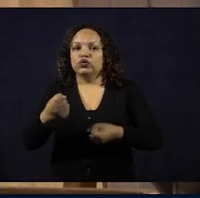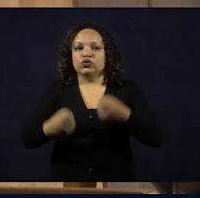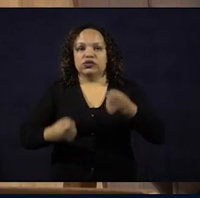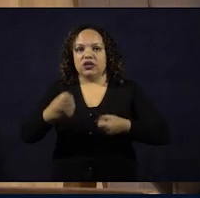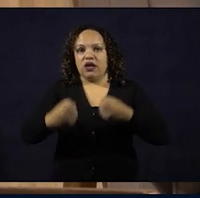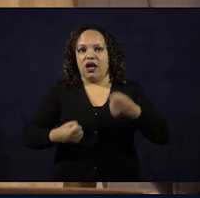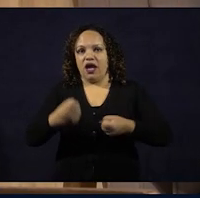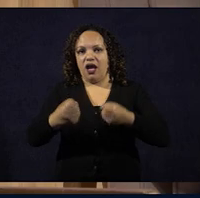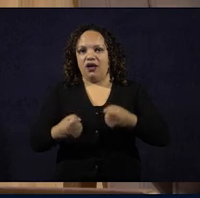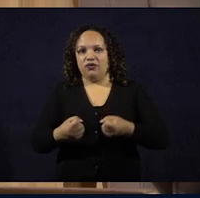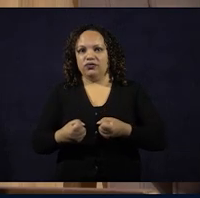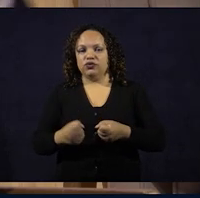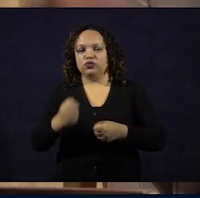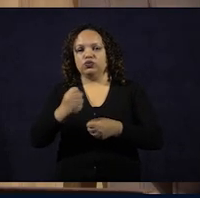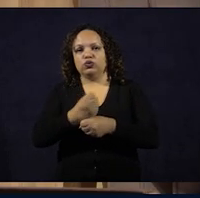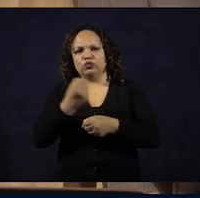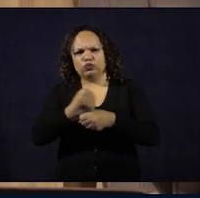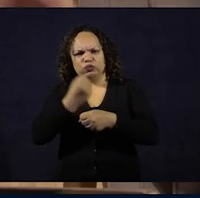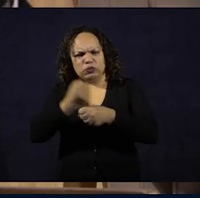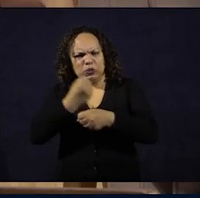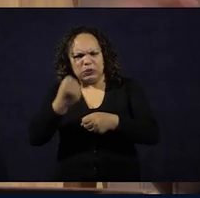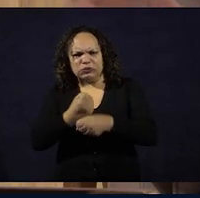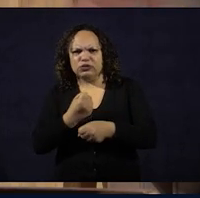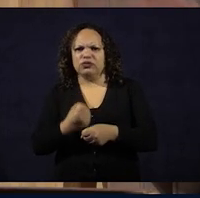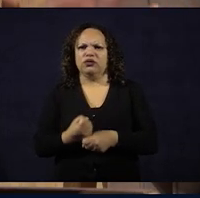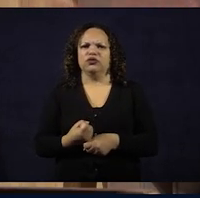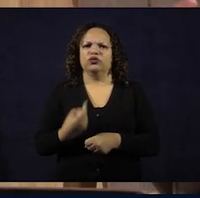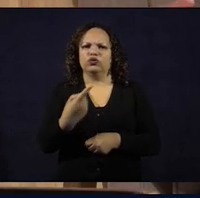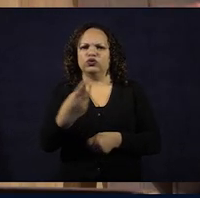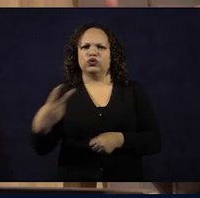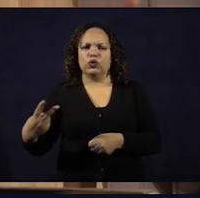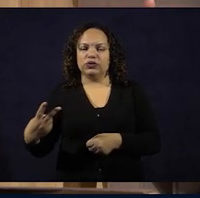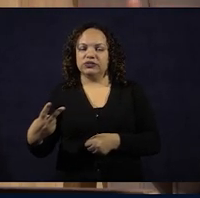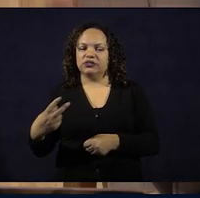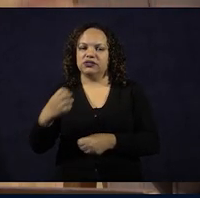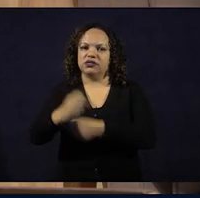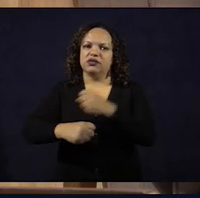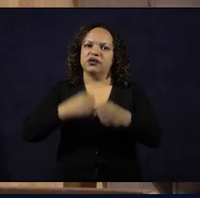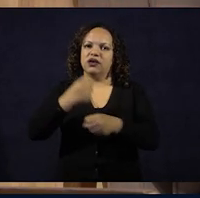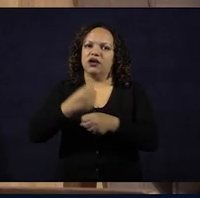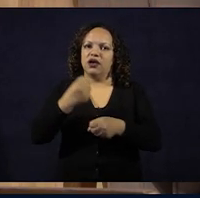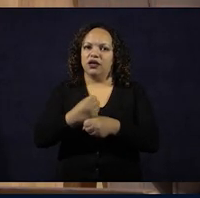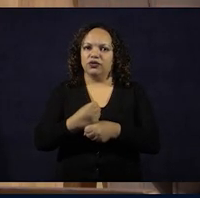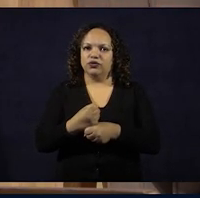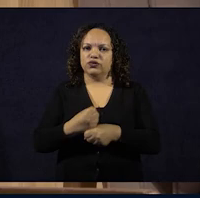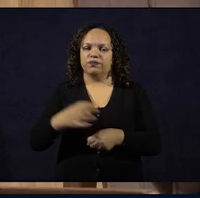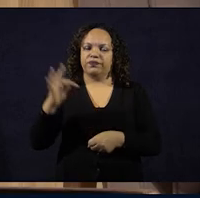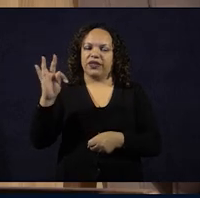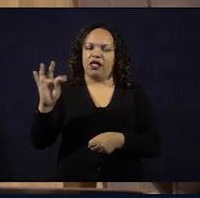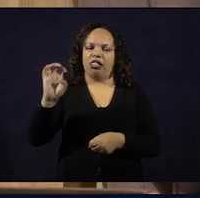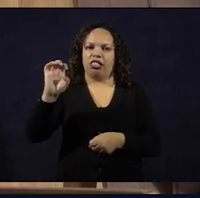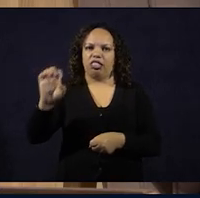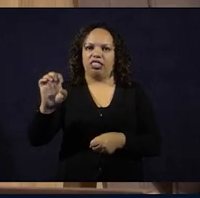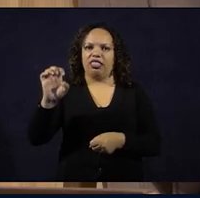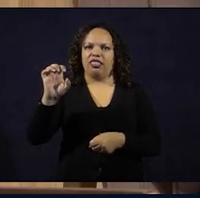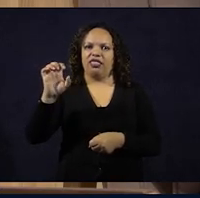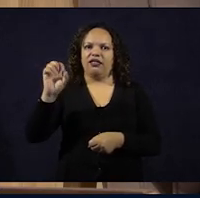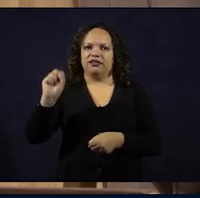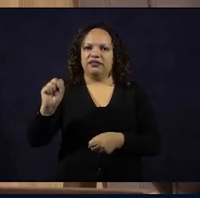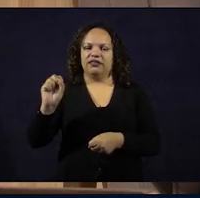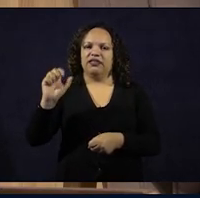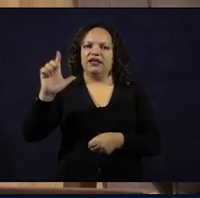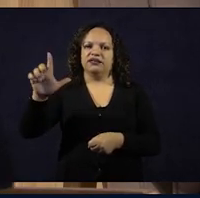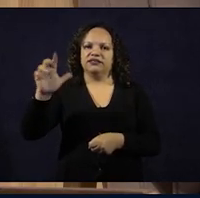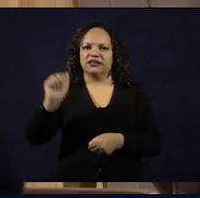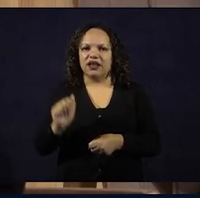você pegar todos que ele foram construídos até hoje estão rodando até hoje nos 12 anos de vida da Tesla eles evitaram em missões né 12 anos da